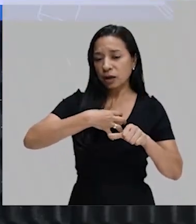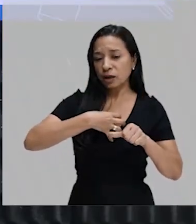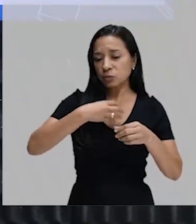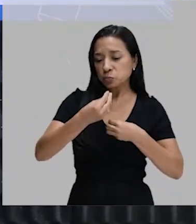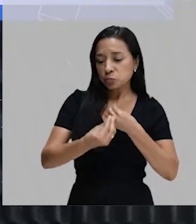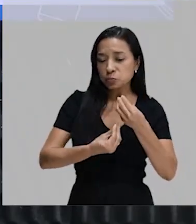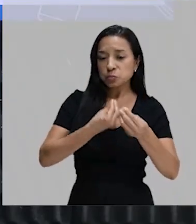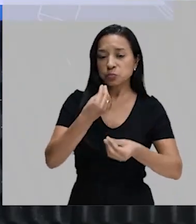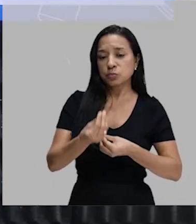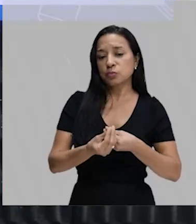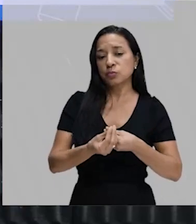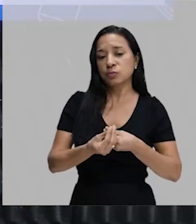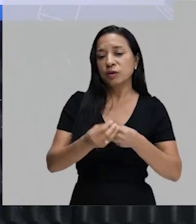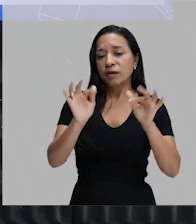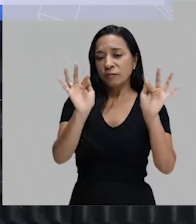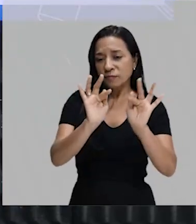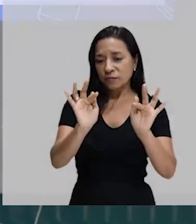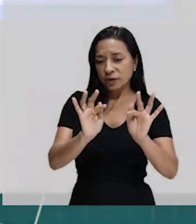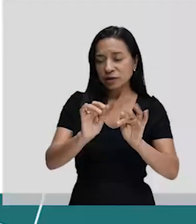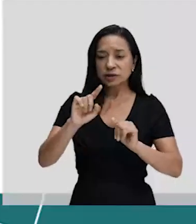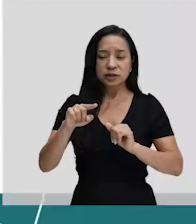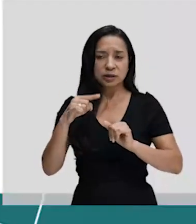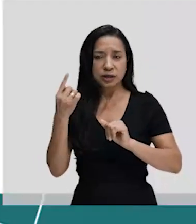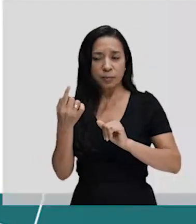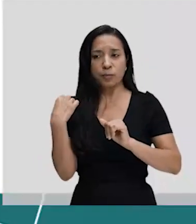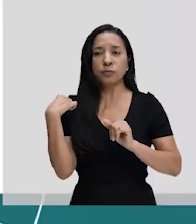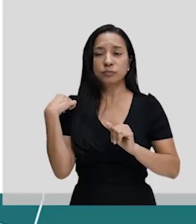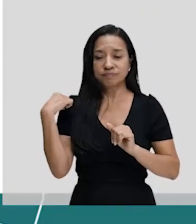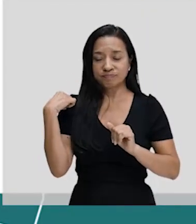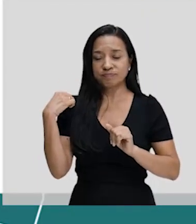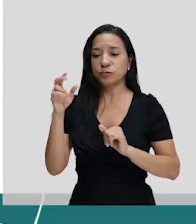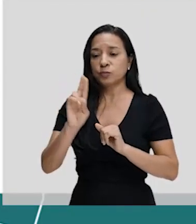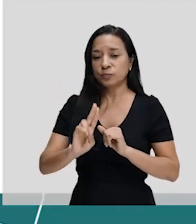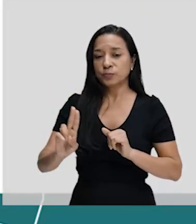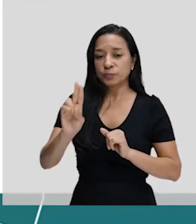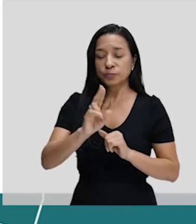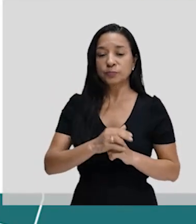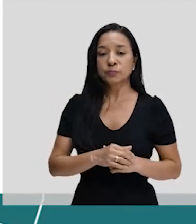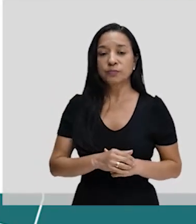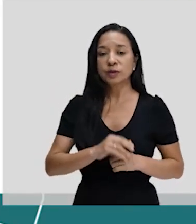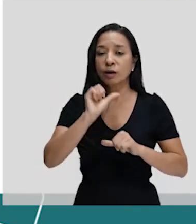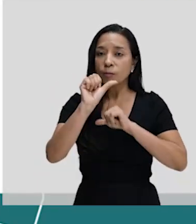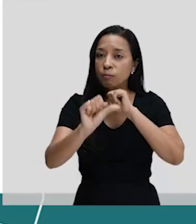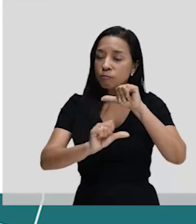Ele se colocou feliz. Vamos ver por quê. Mudança de